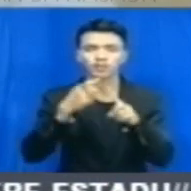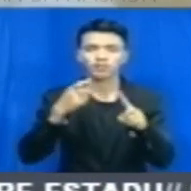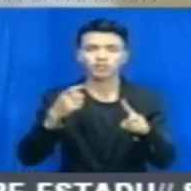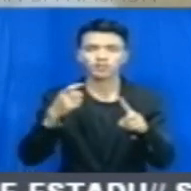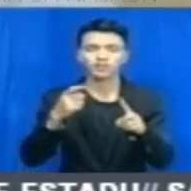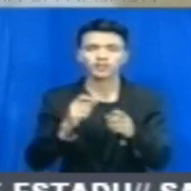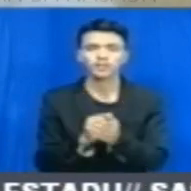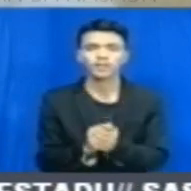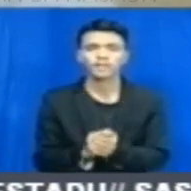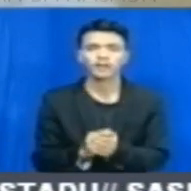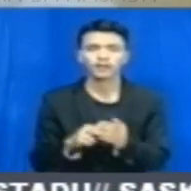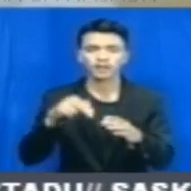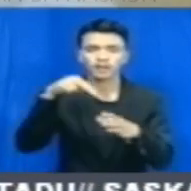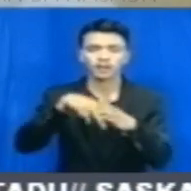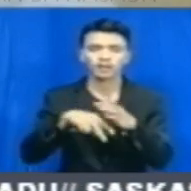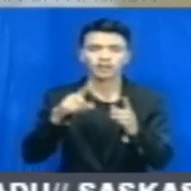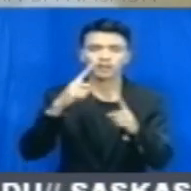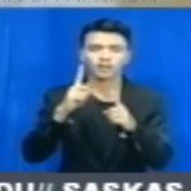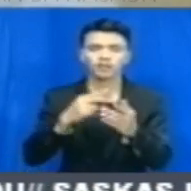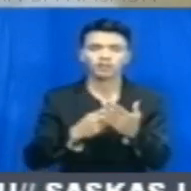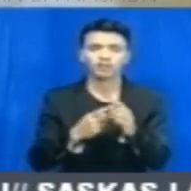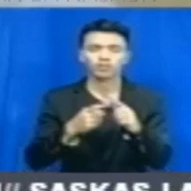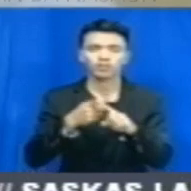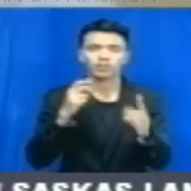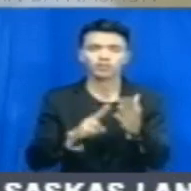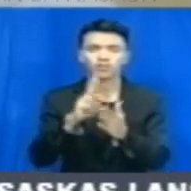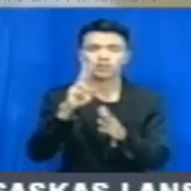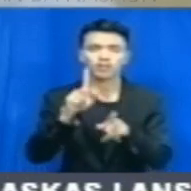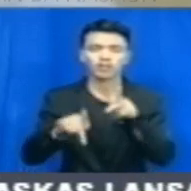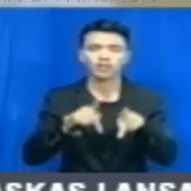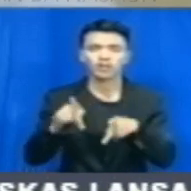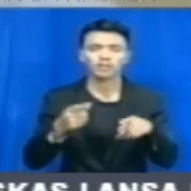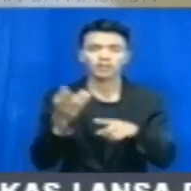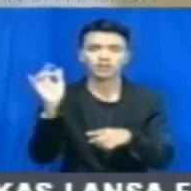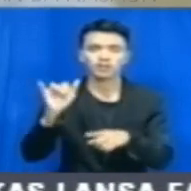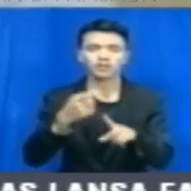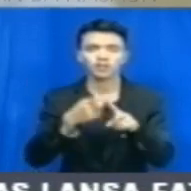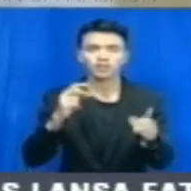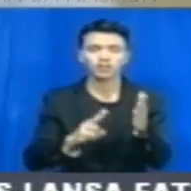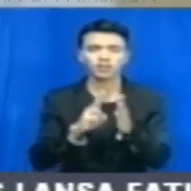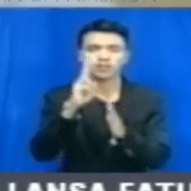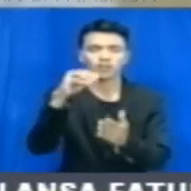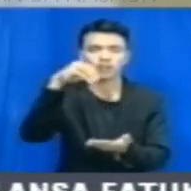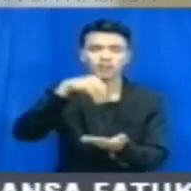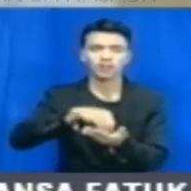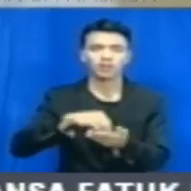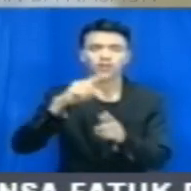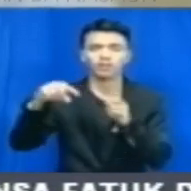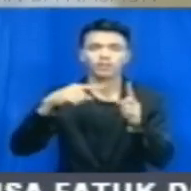krai ida hosi leten. Atunune emasira parte leten tau